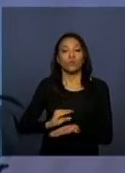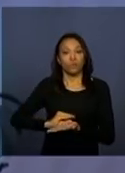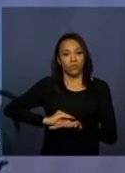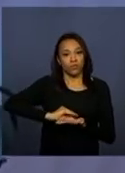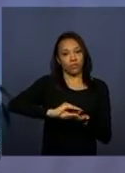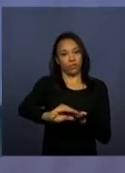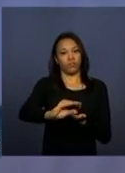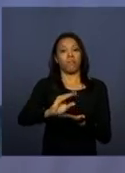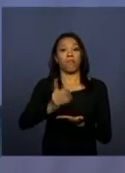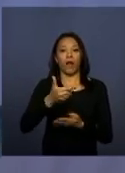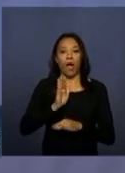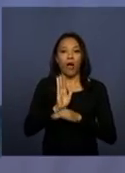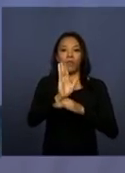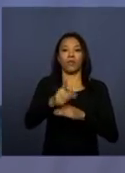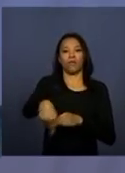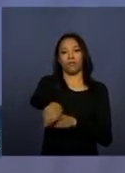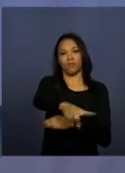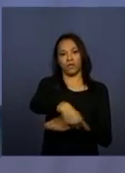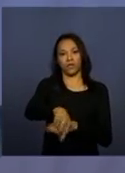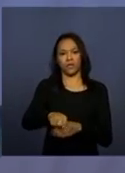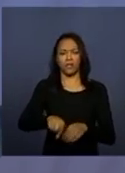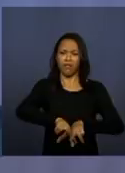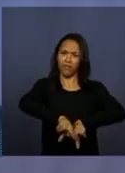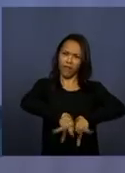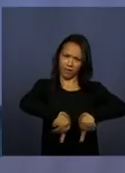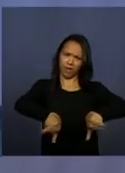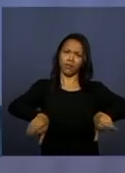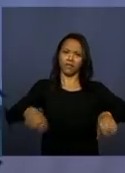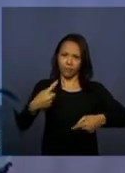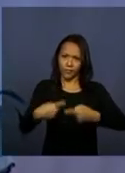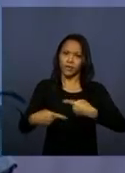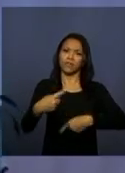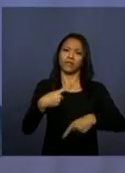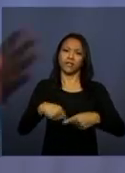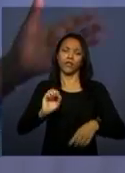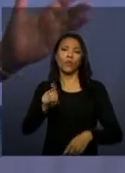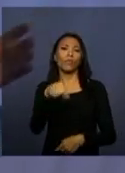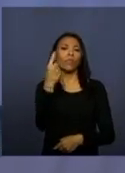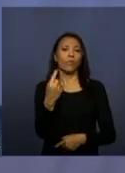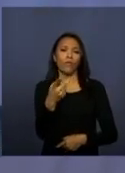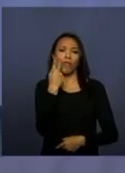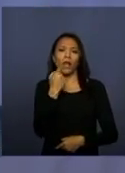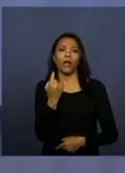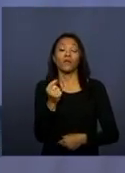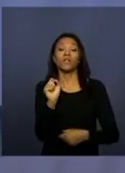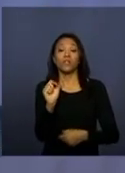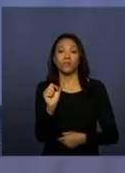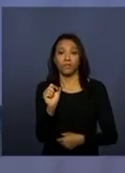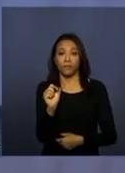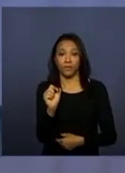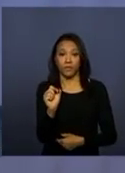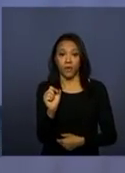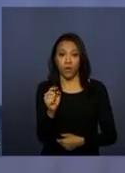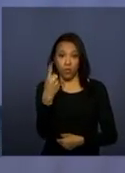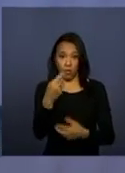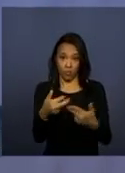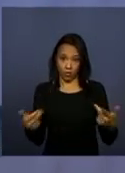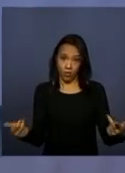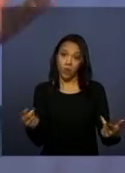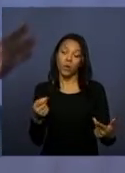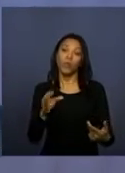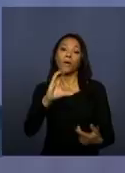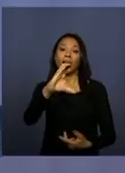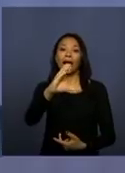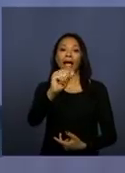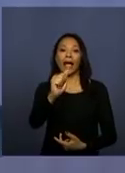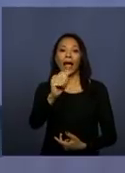vocês. Entre as várias políticas, eu vou destacar aqui o Cataforte.